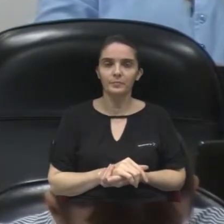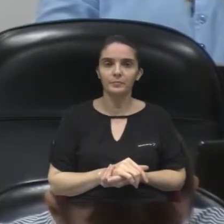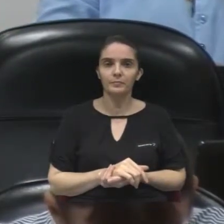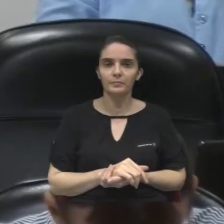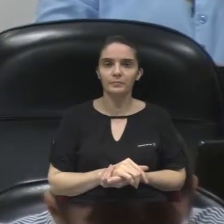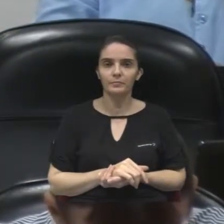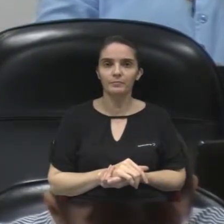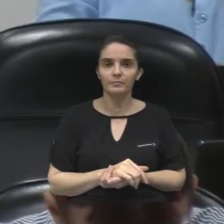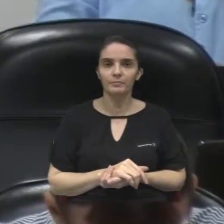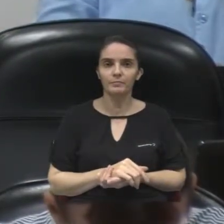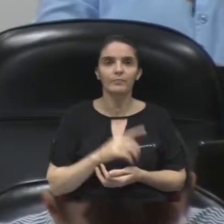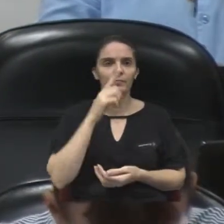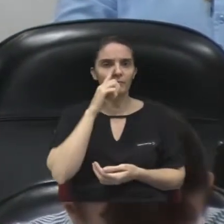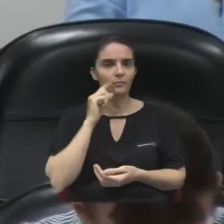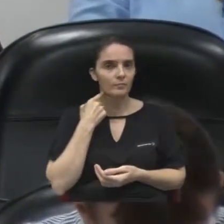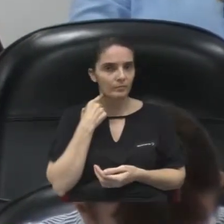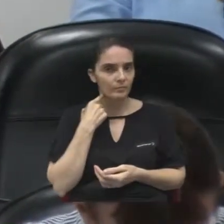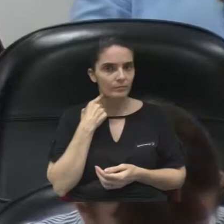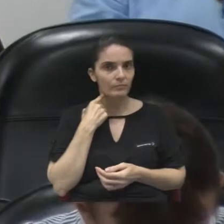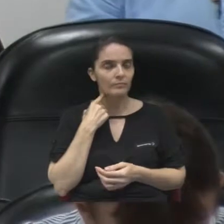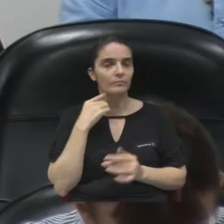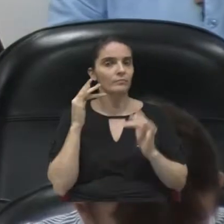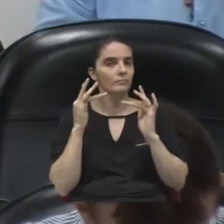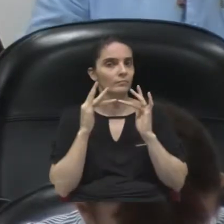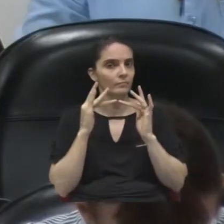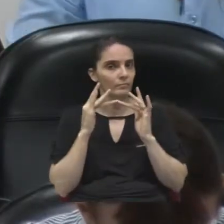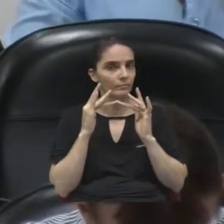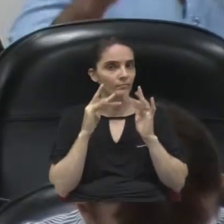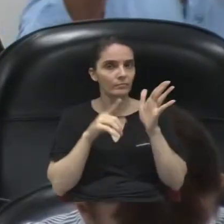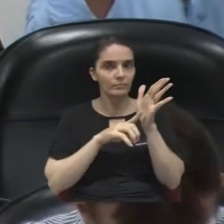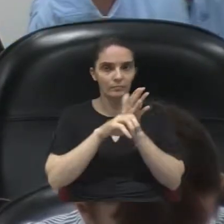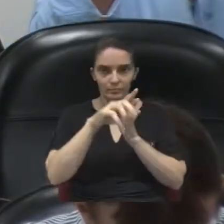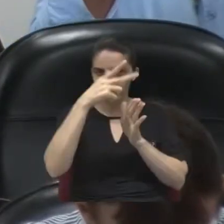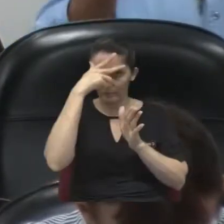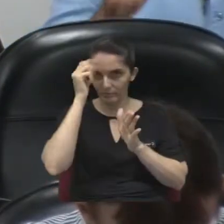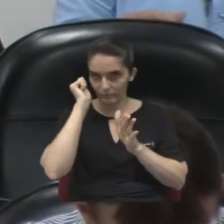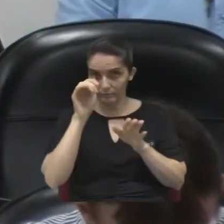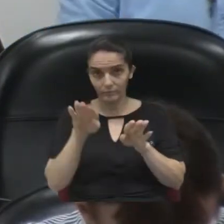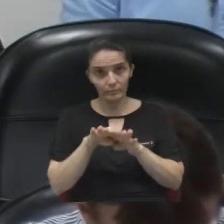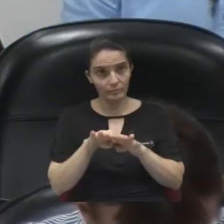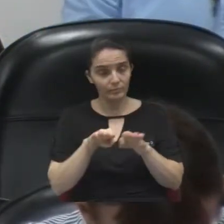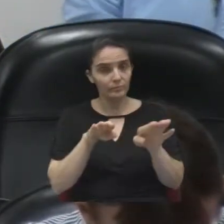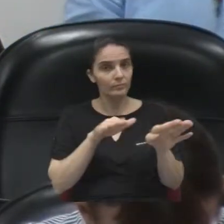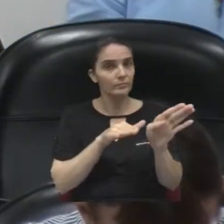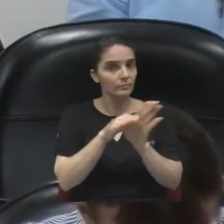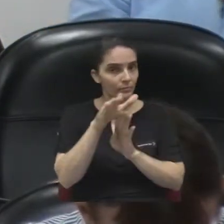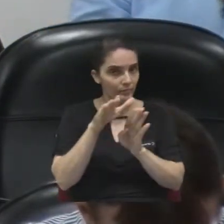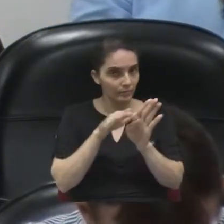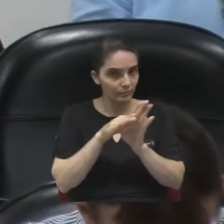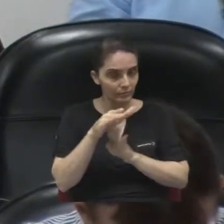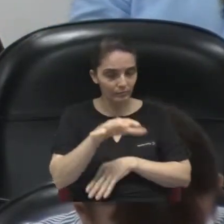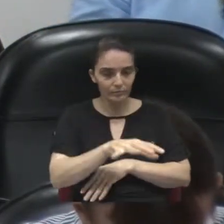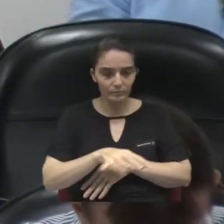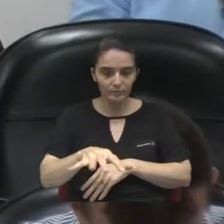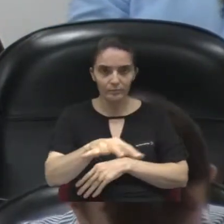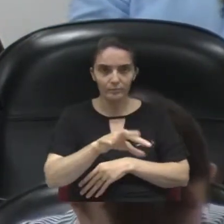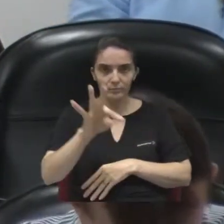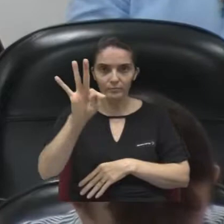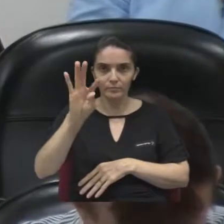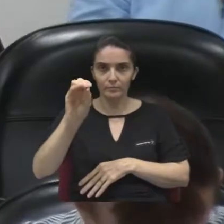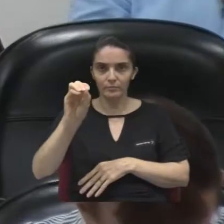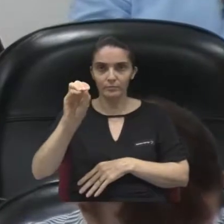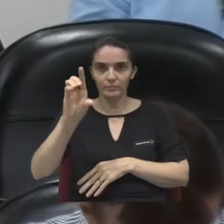este vereador entrou em contato através de requerimento e indicações para que a Praça Toledo